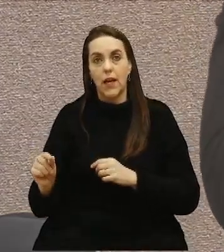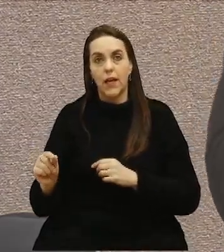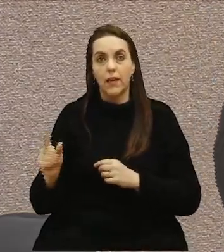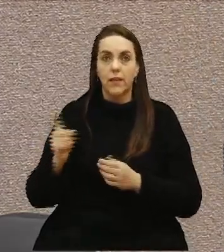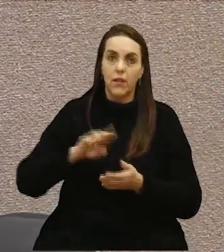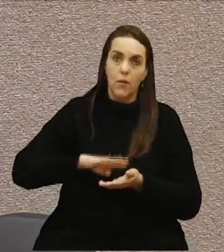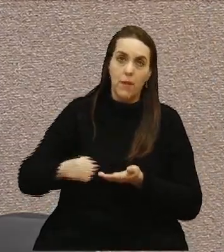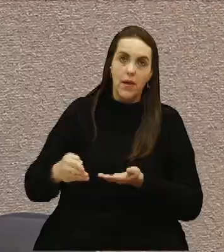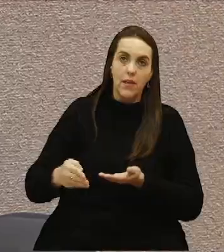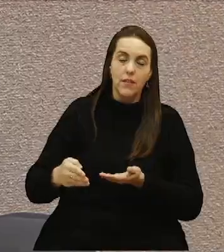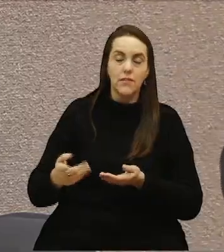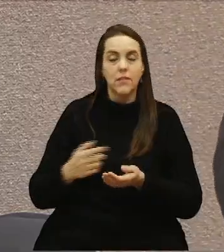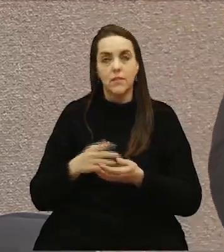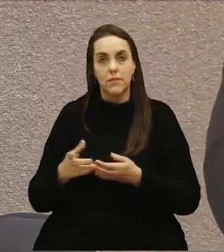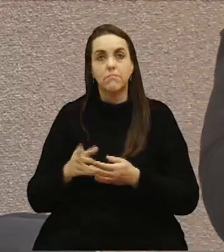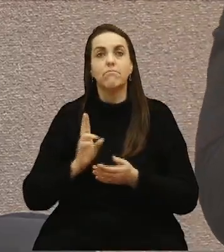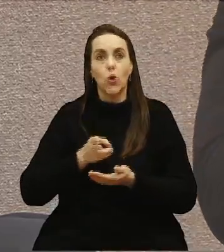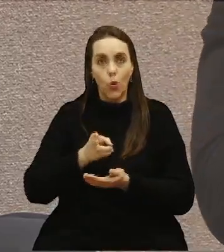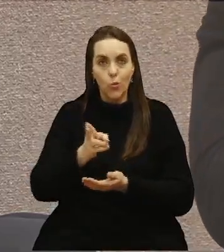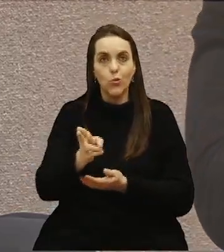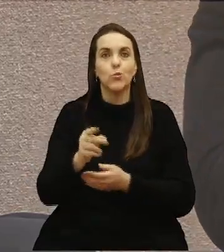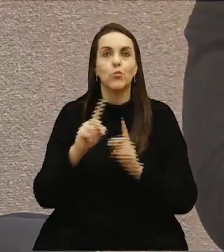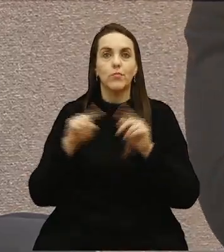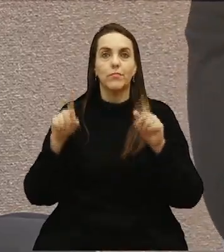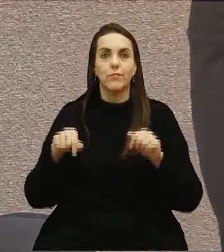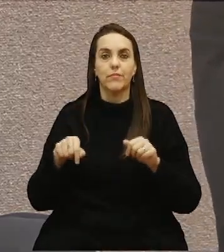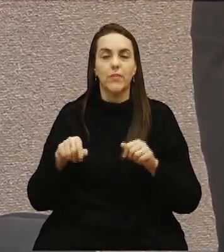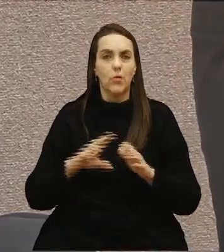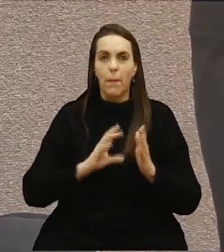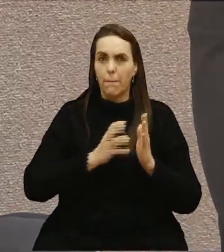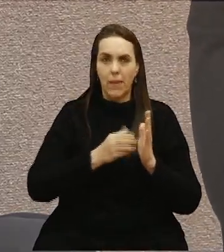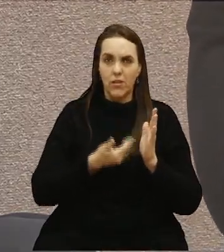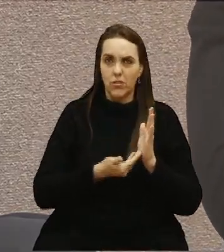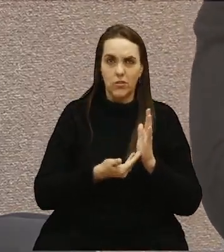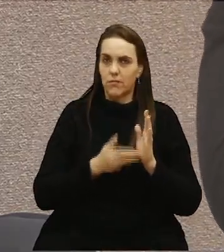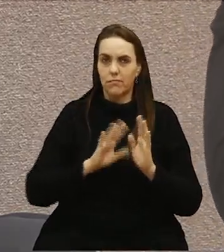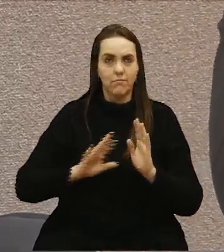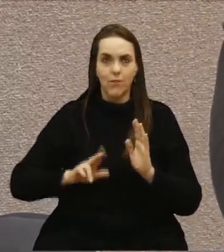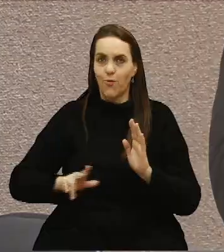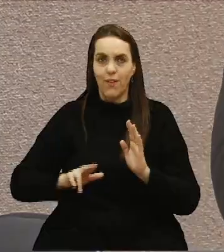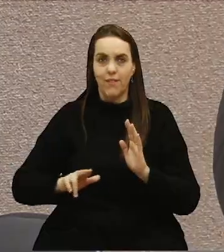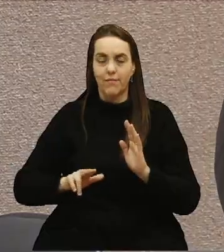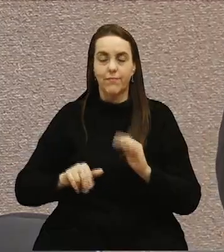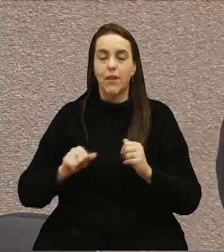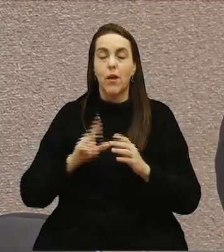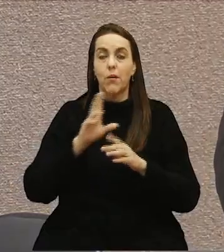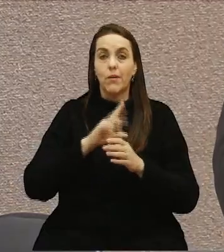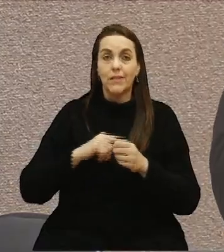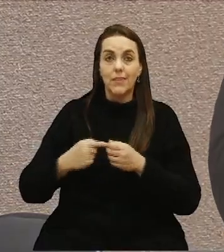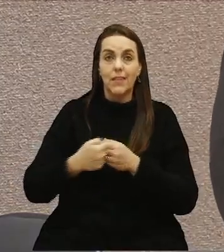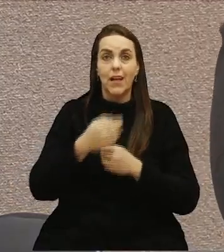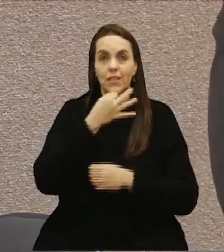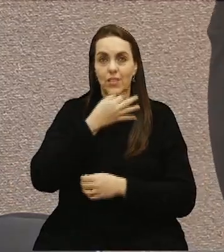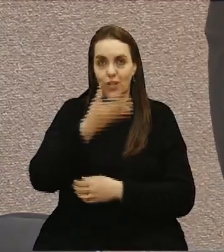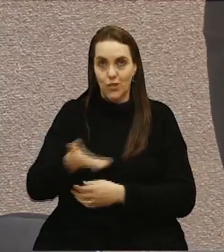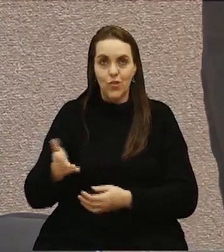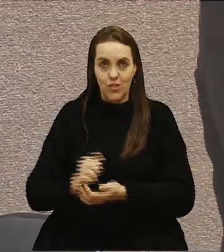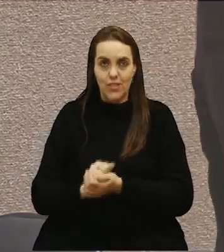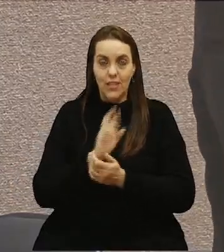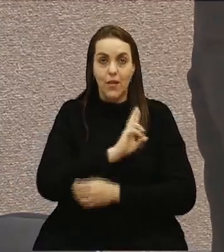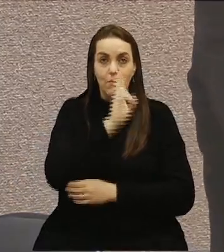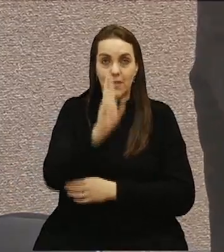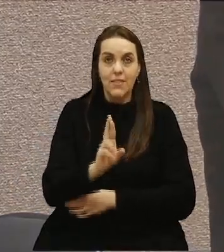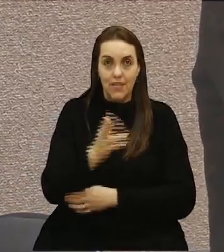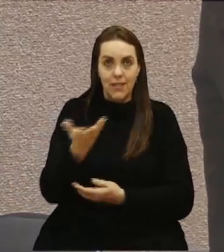não servem a um partido político, eles servem ao município de Caxias do Sul. Eles representam o município lá na frente. E não só